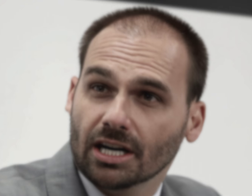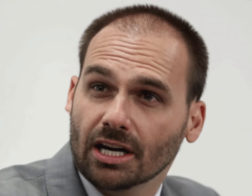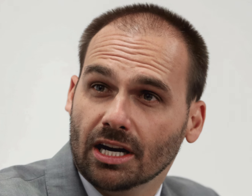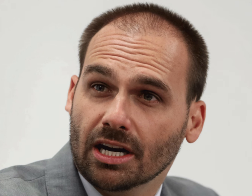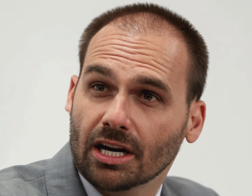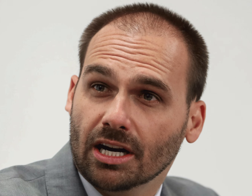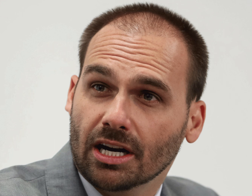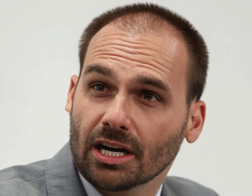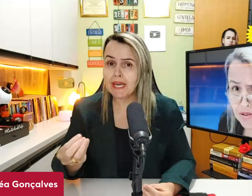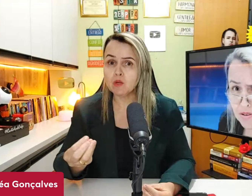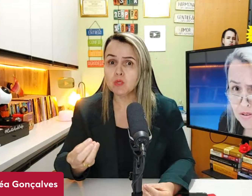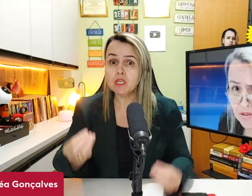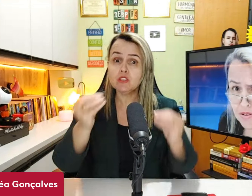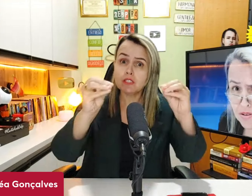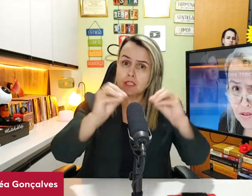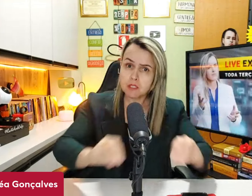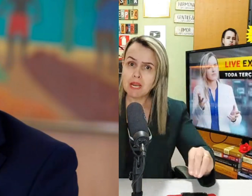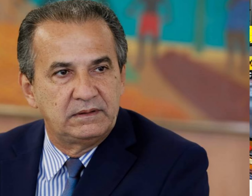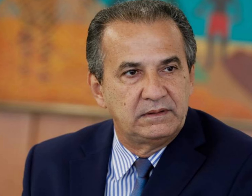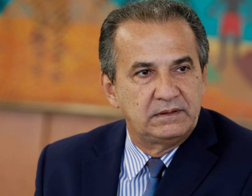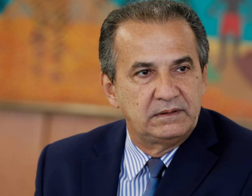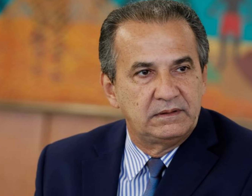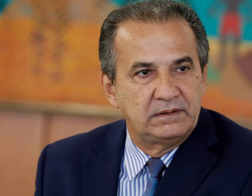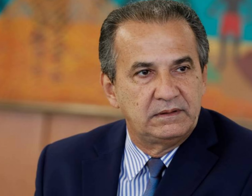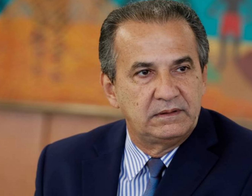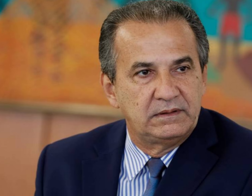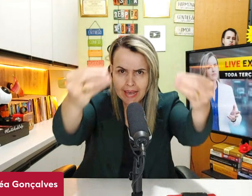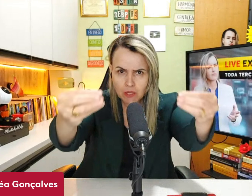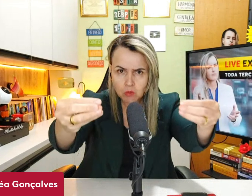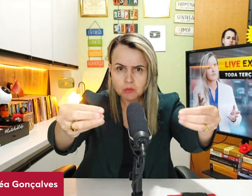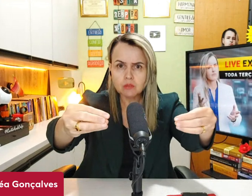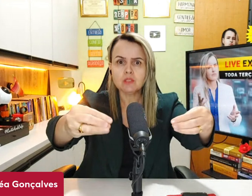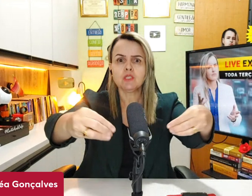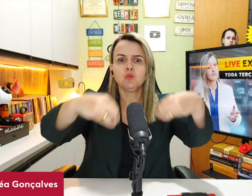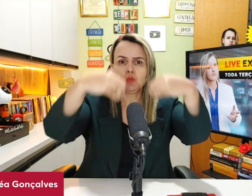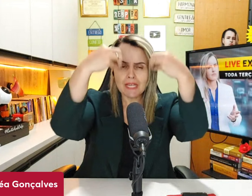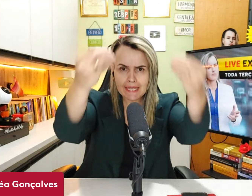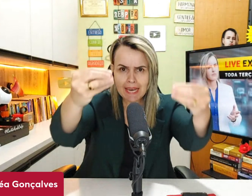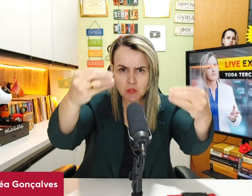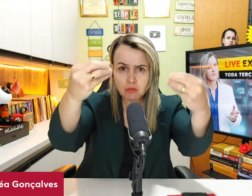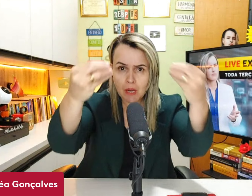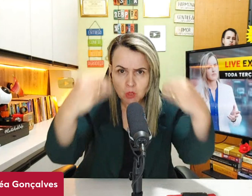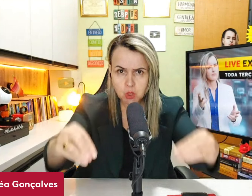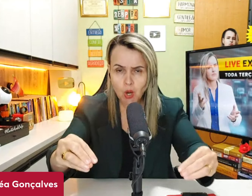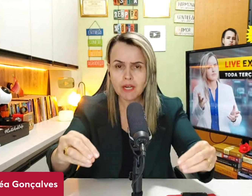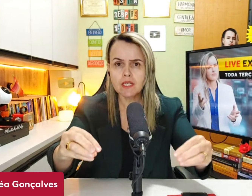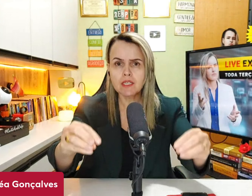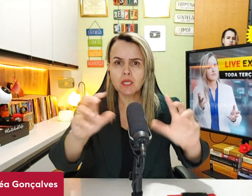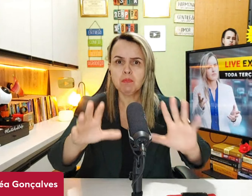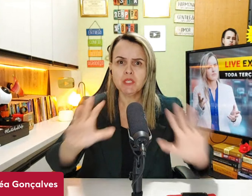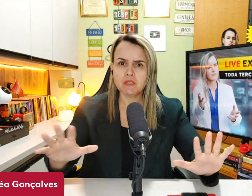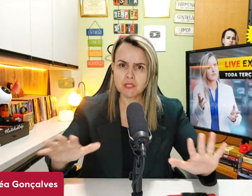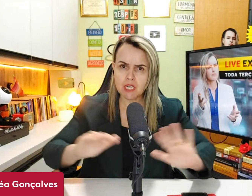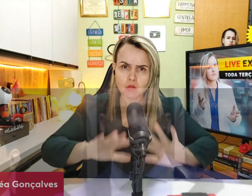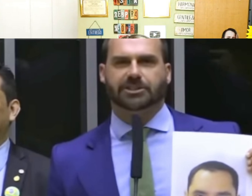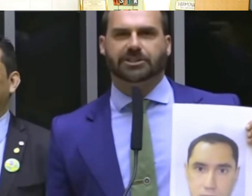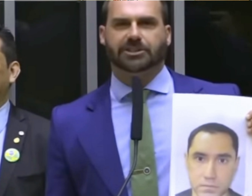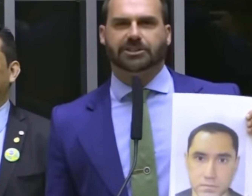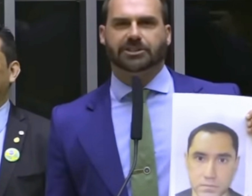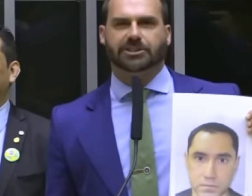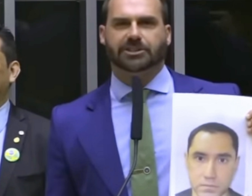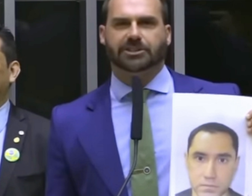federal Eduardo bolsonaro e de Silas Malafaia que atacaram o delegado Fábio shor da Polícia Federal